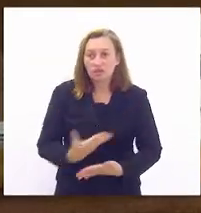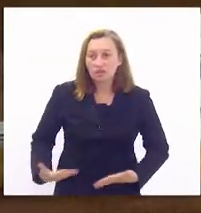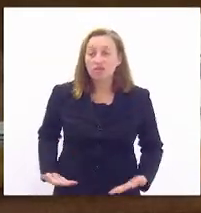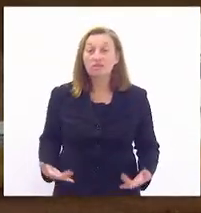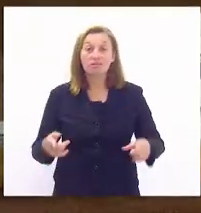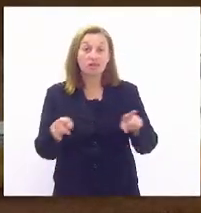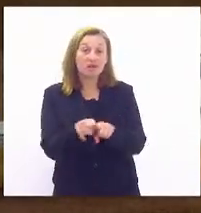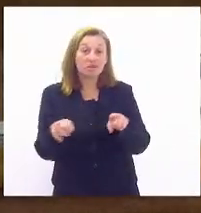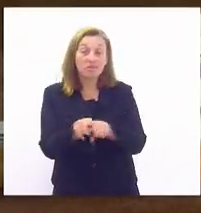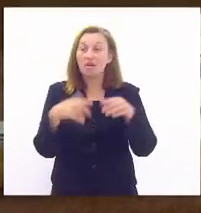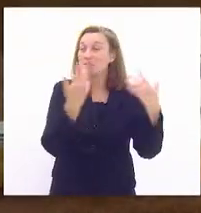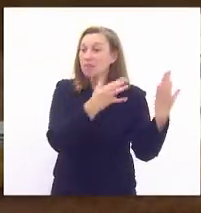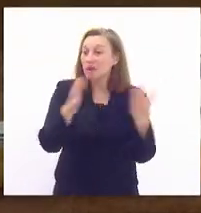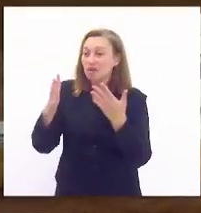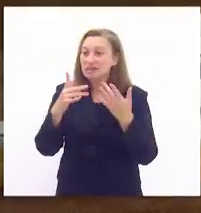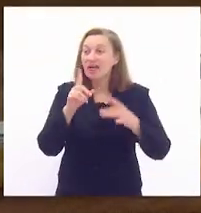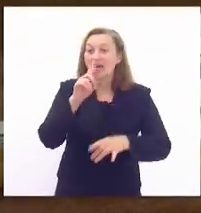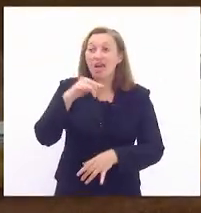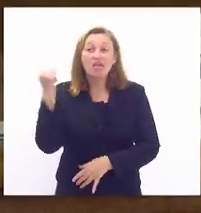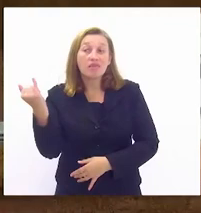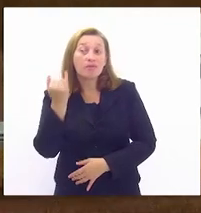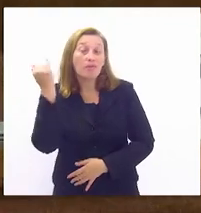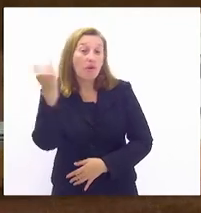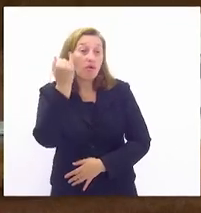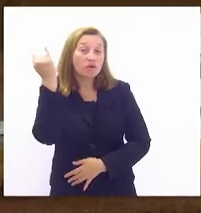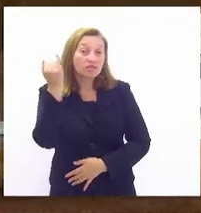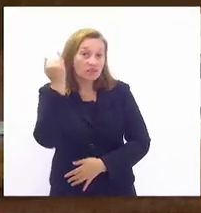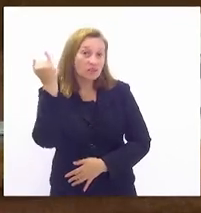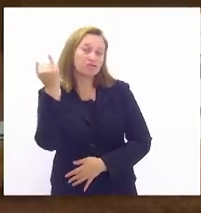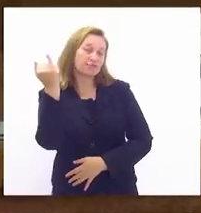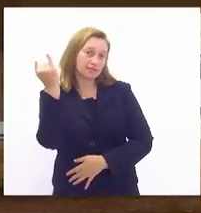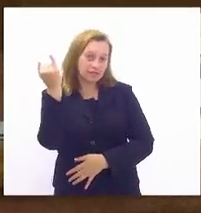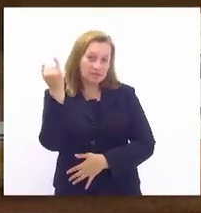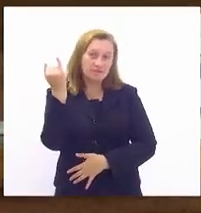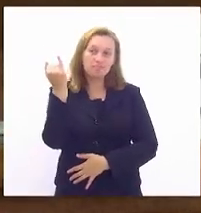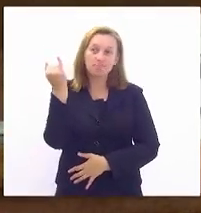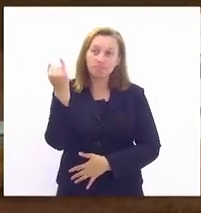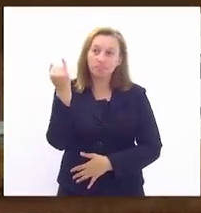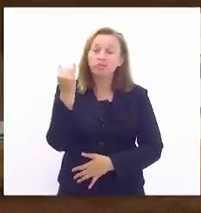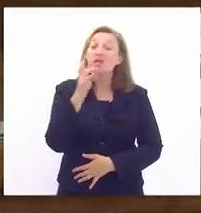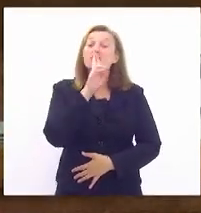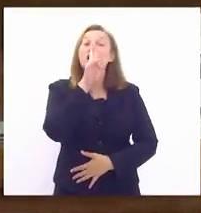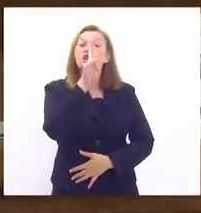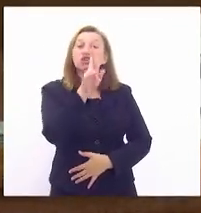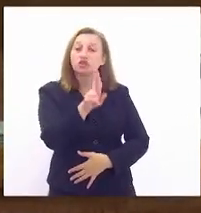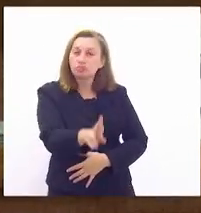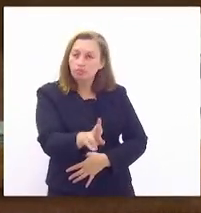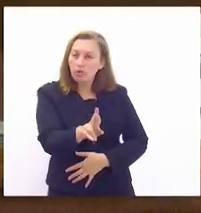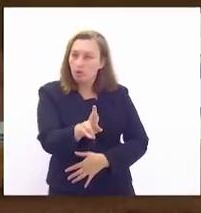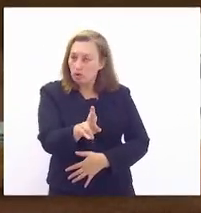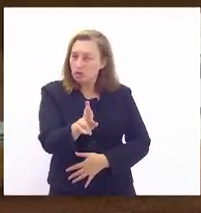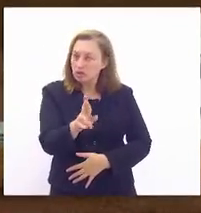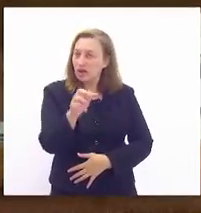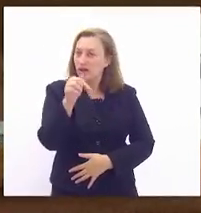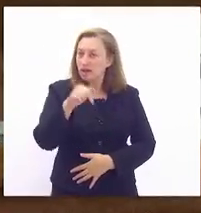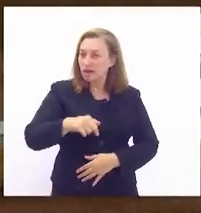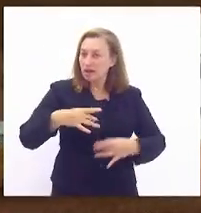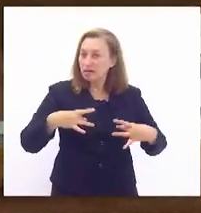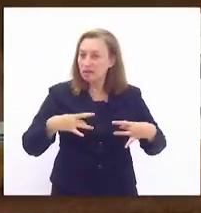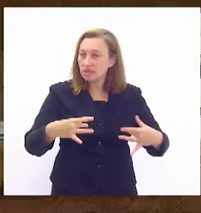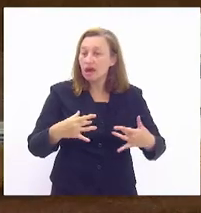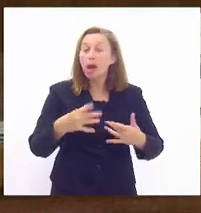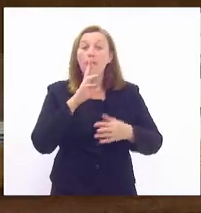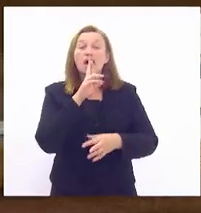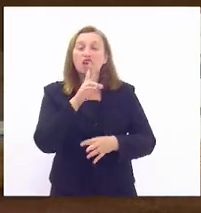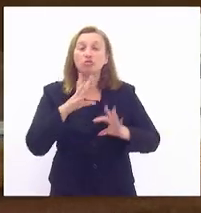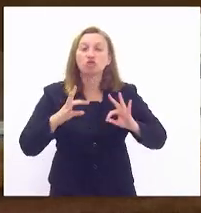né, porque é importante que a gente faça essa resposta, esteja aqui disponível para